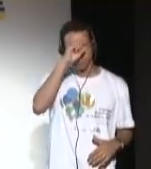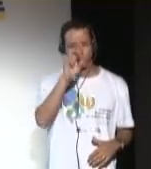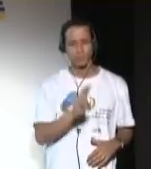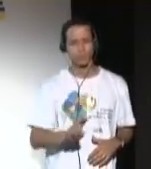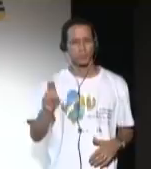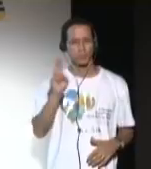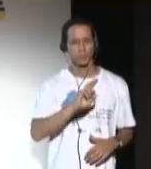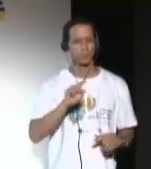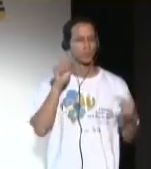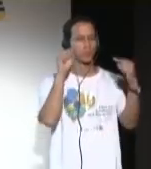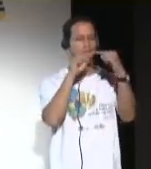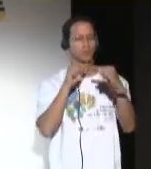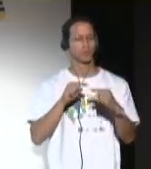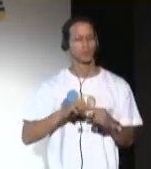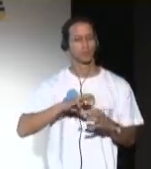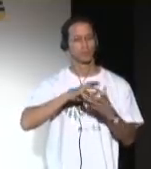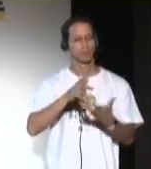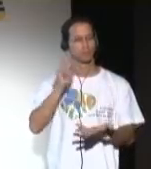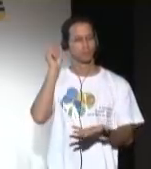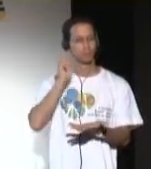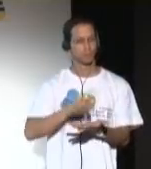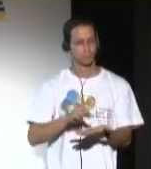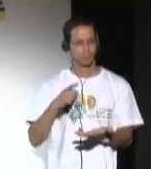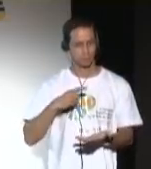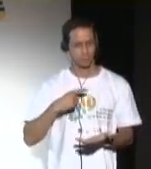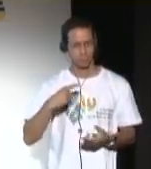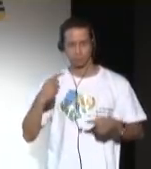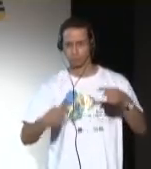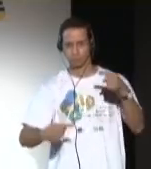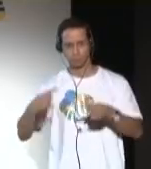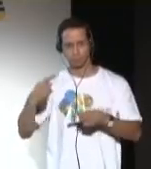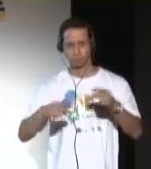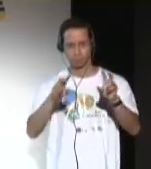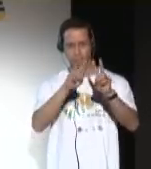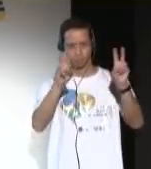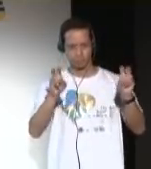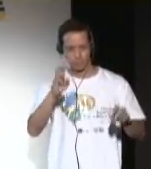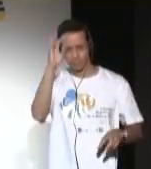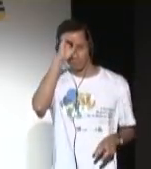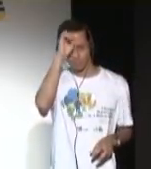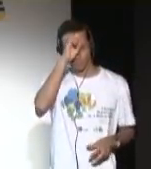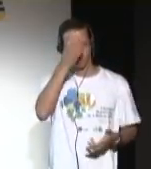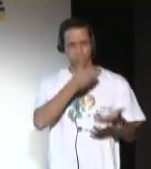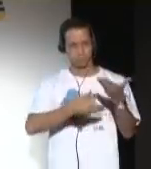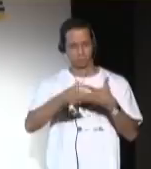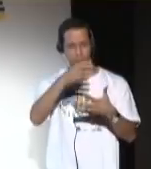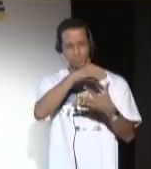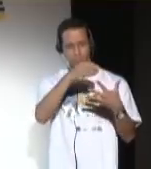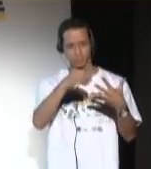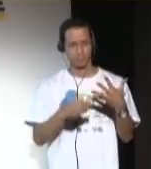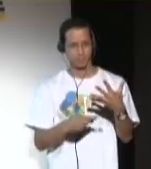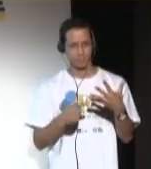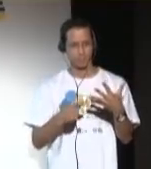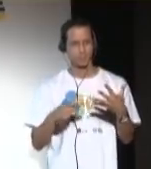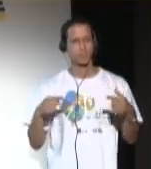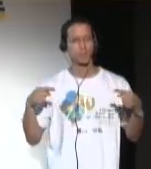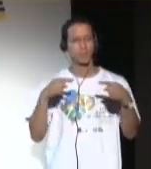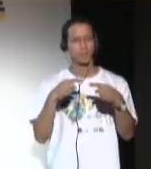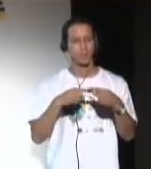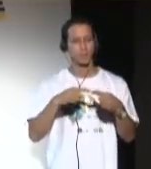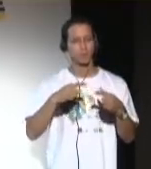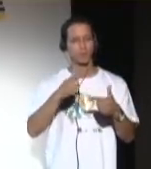às situações do mundo real. Tem muitas discussões sobre ter um aprendizado interdisciplinar baseado em problemas, e isso deve